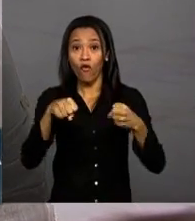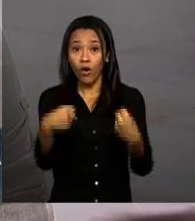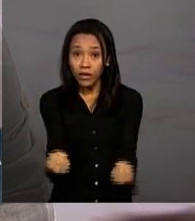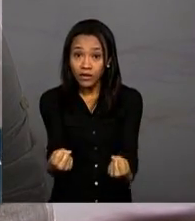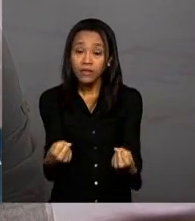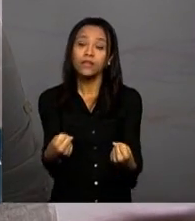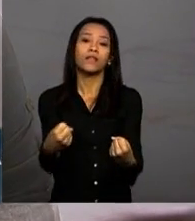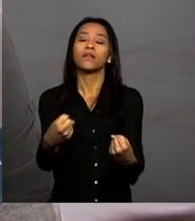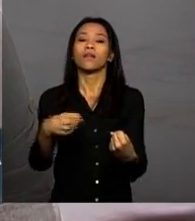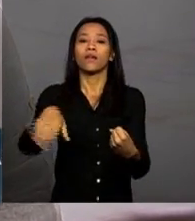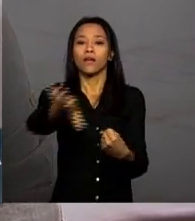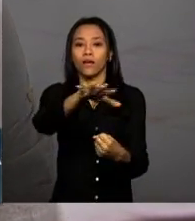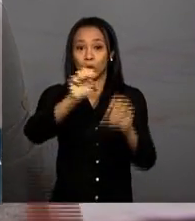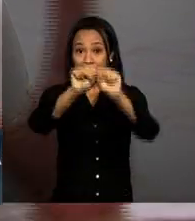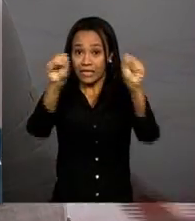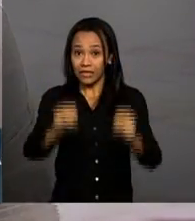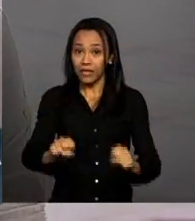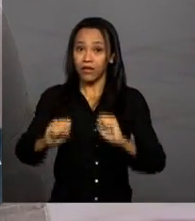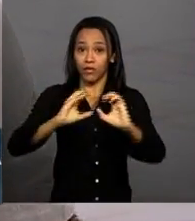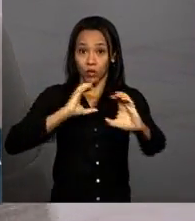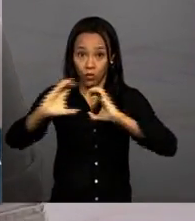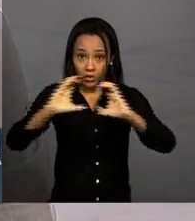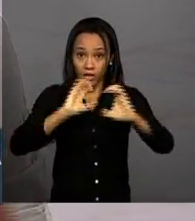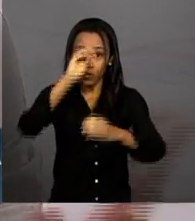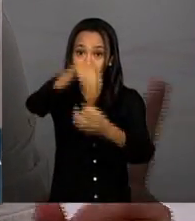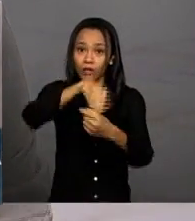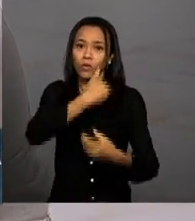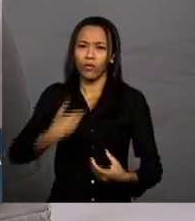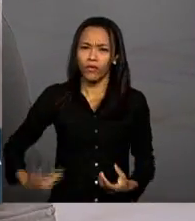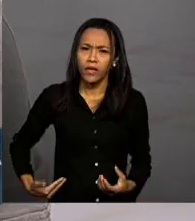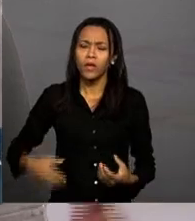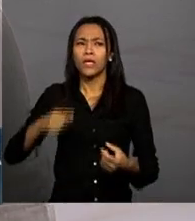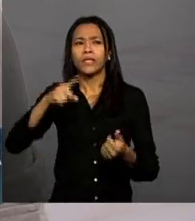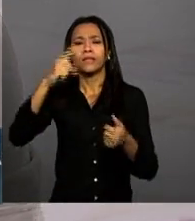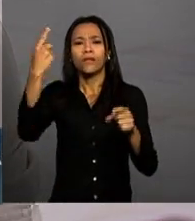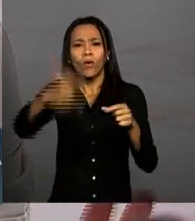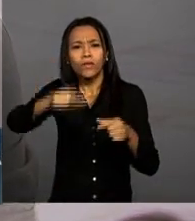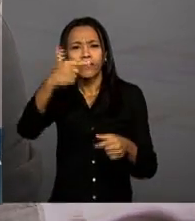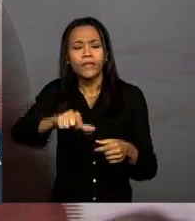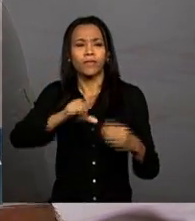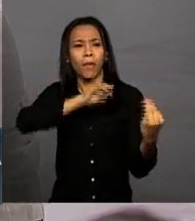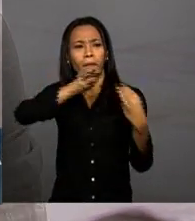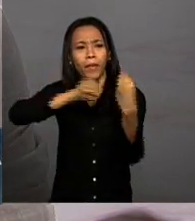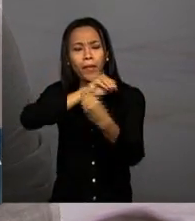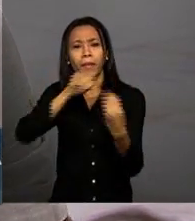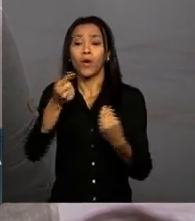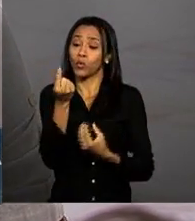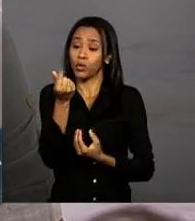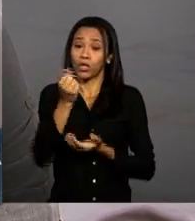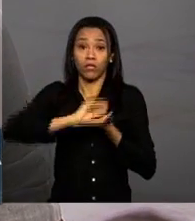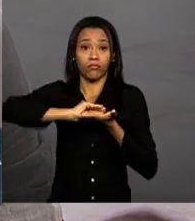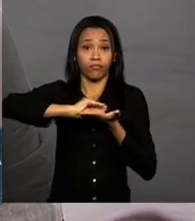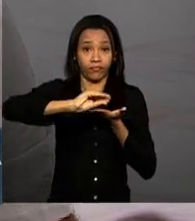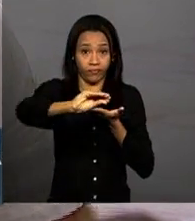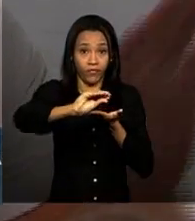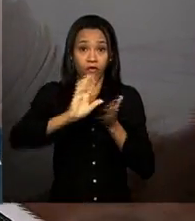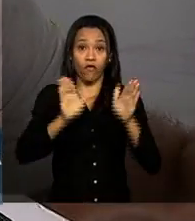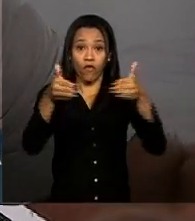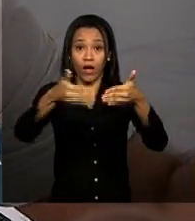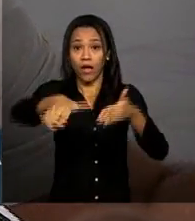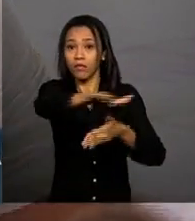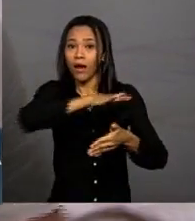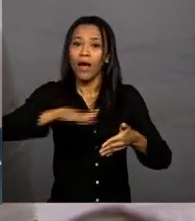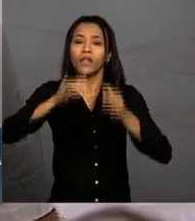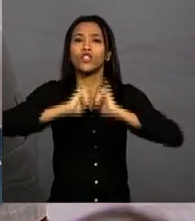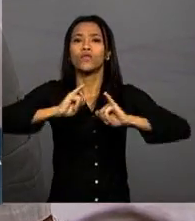comunicação no Brasil tá nos planos do governo rediscutir o direcionamento das verbas publicitárias que vão só